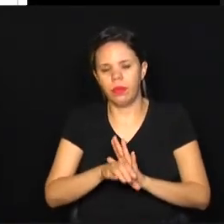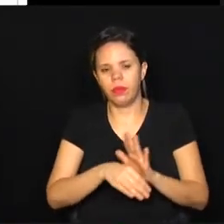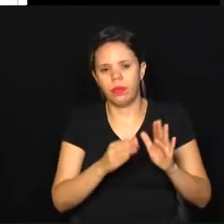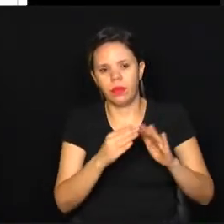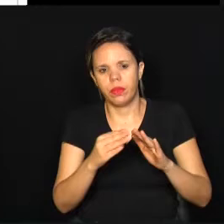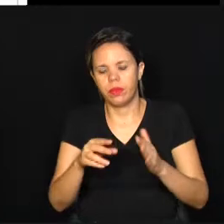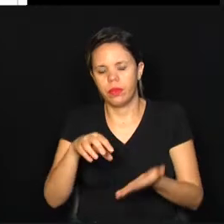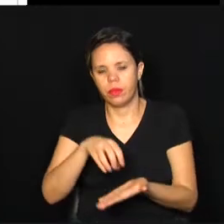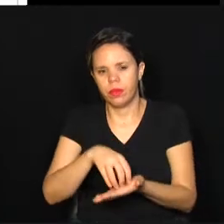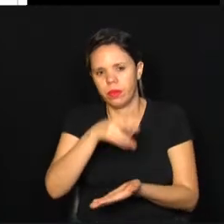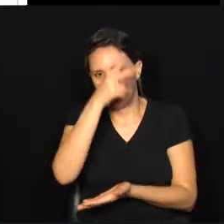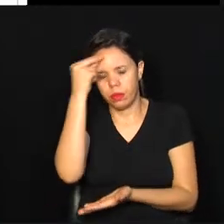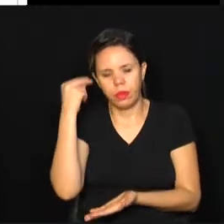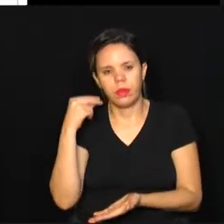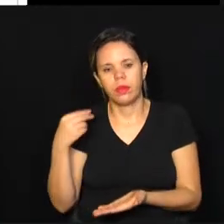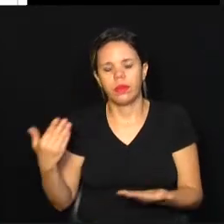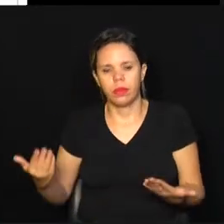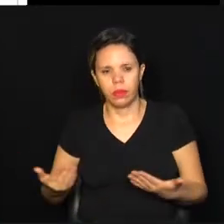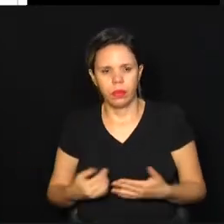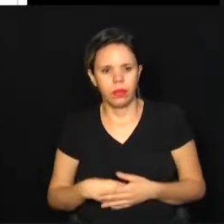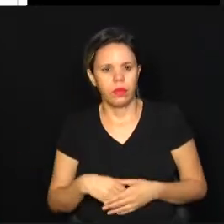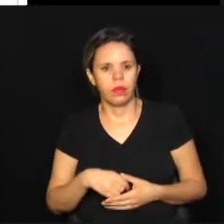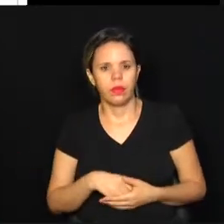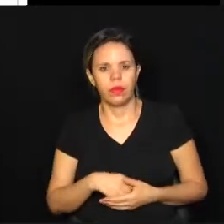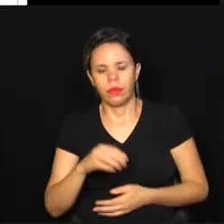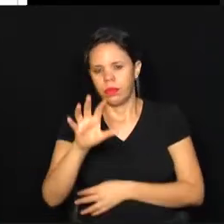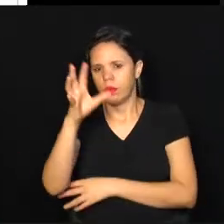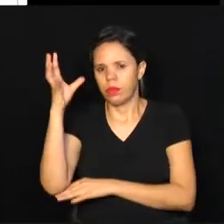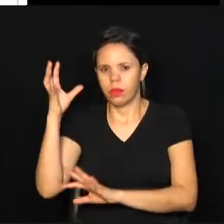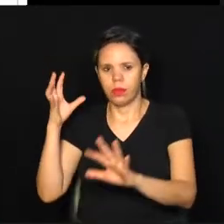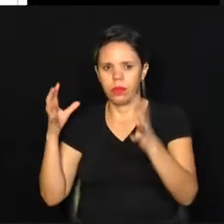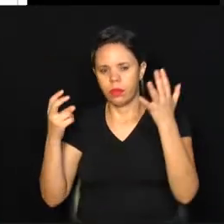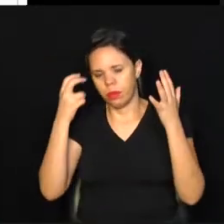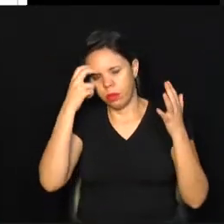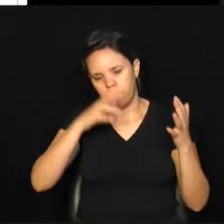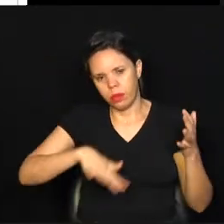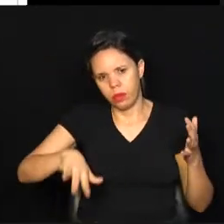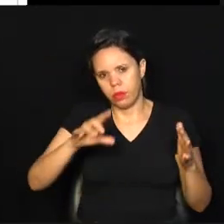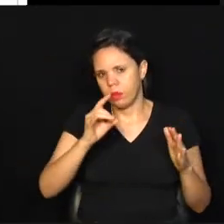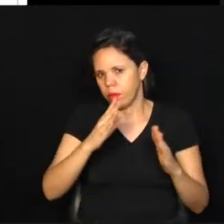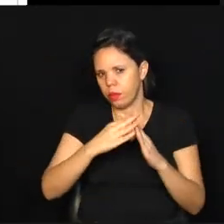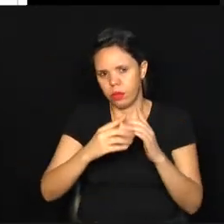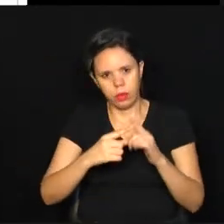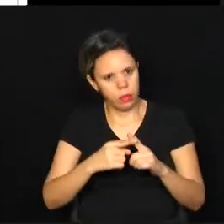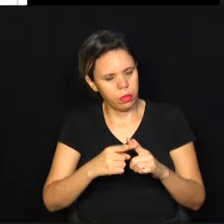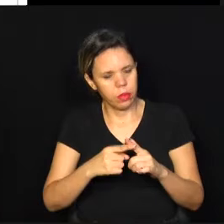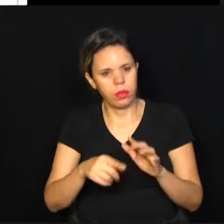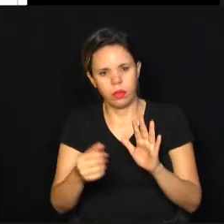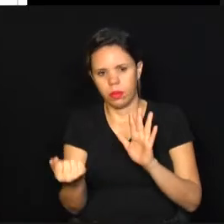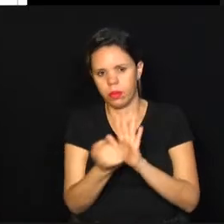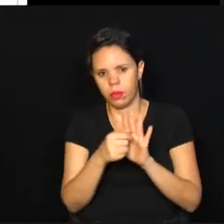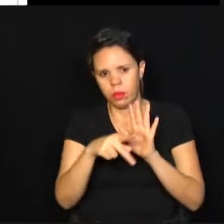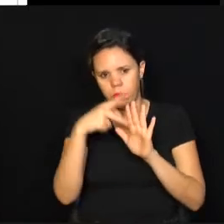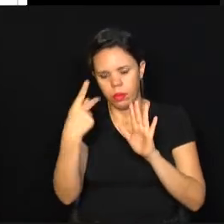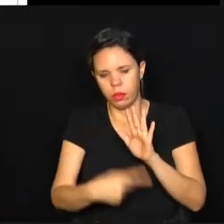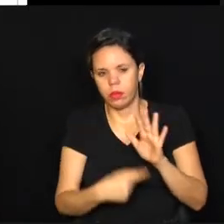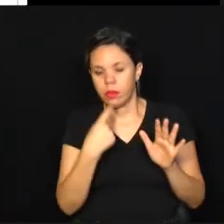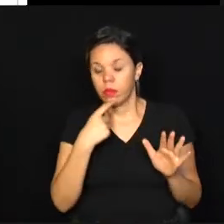mais recente, que são as paisagens culturais. Não é só a igreja tombada, né? Mas